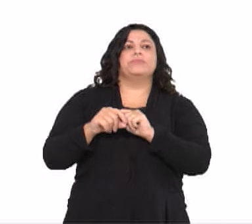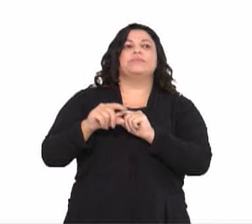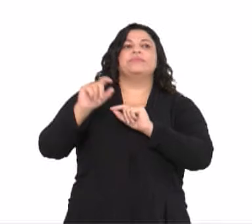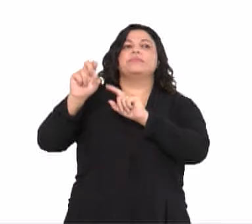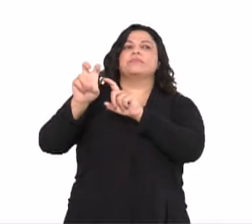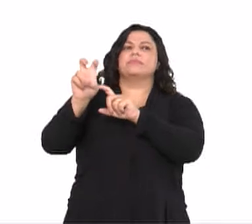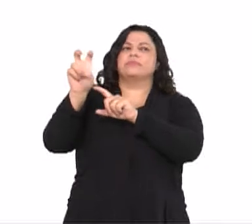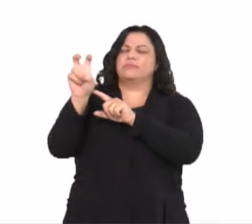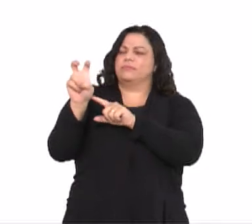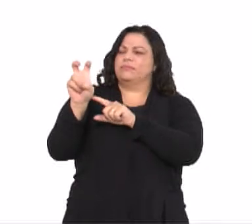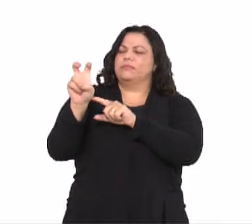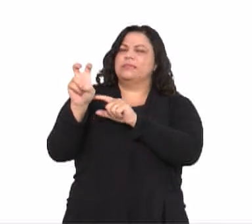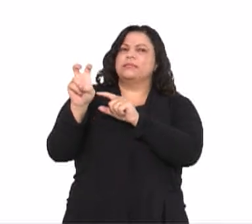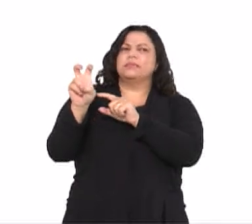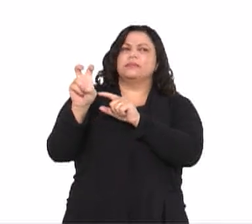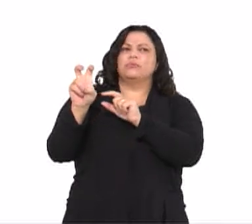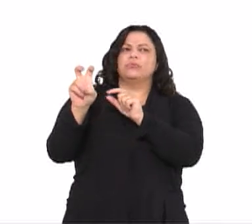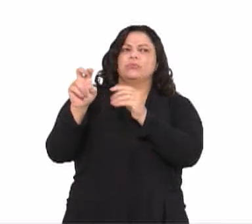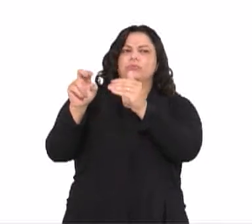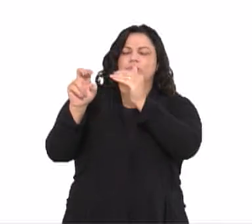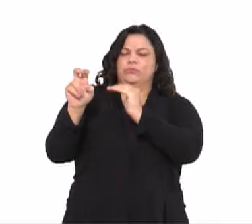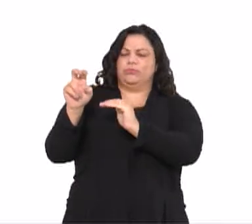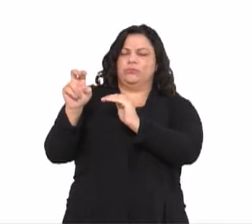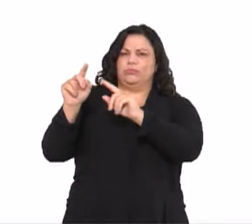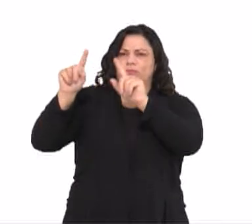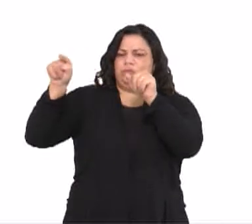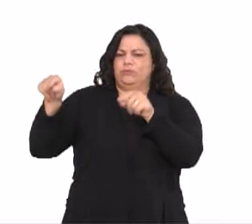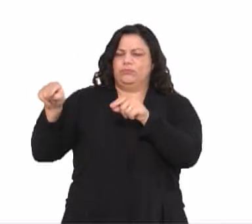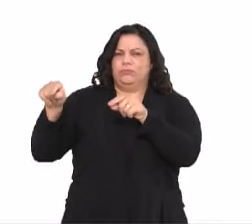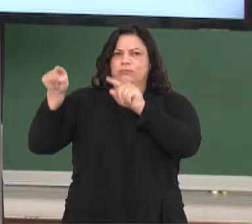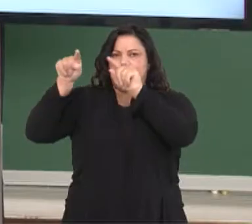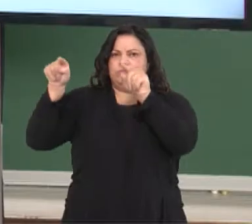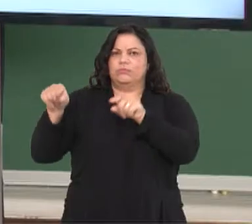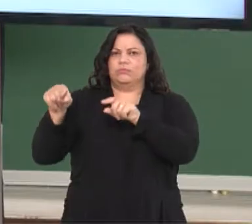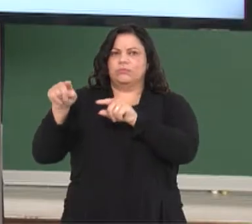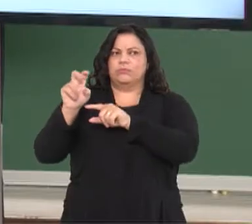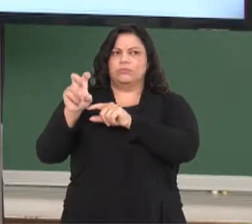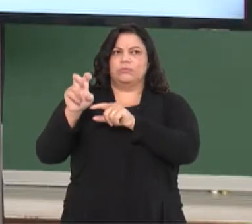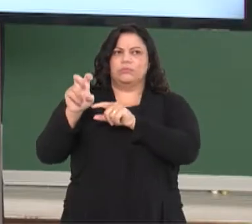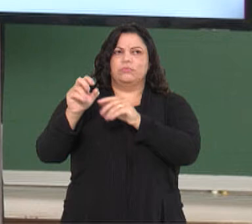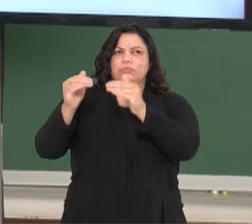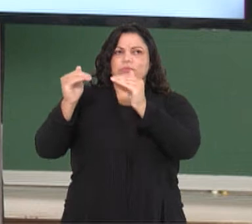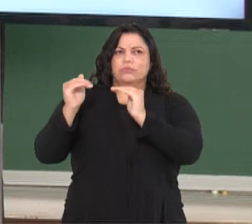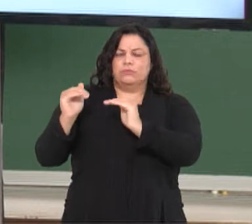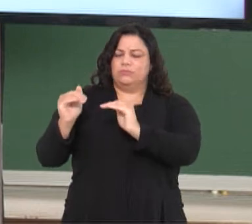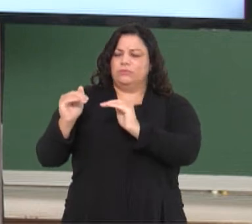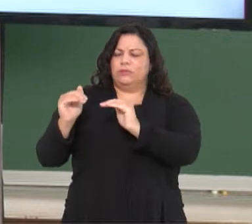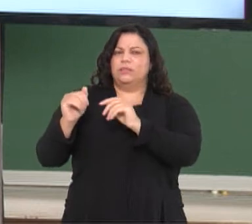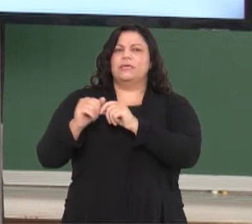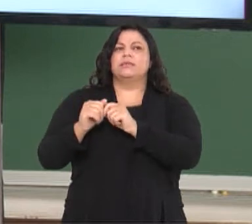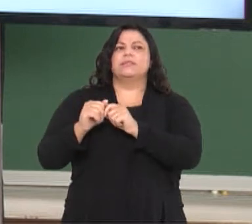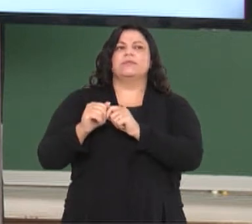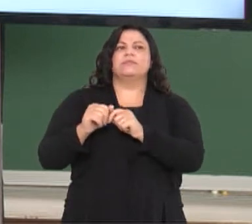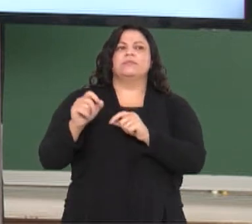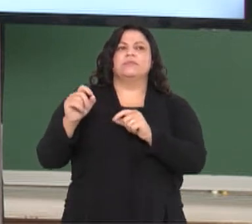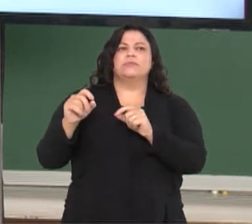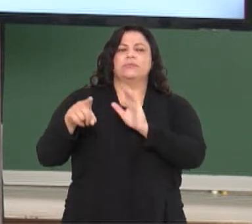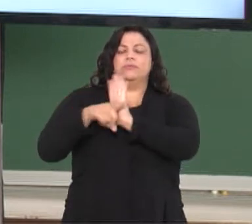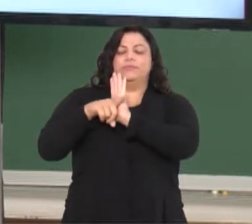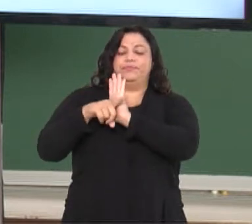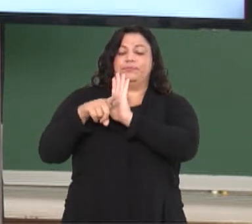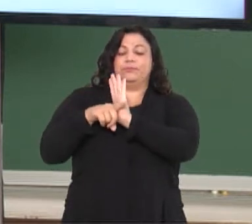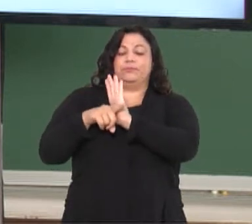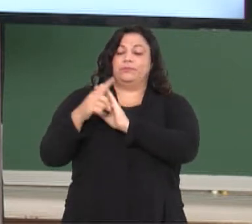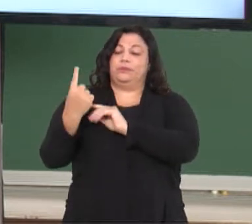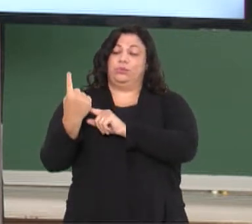5, que é do nosso coeficiente da nossa variável x, e na parte de baixo, polinômio D, à frente dela está o negativo 1, então